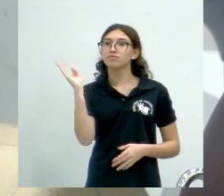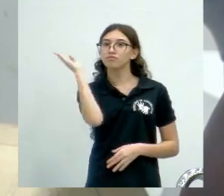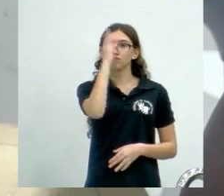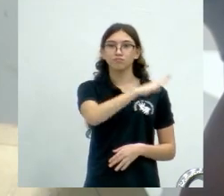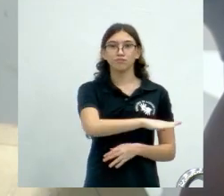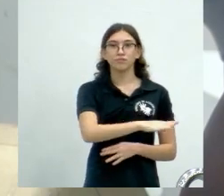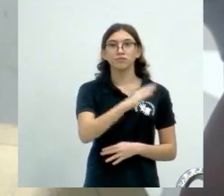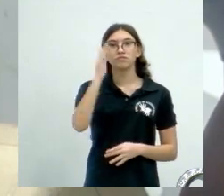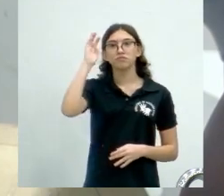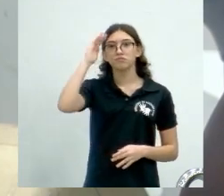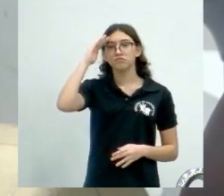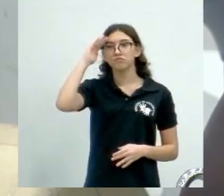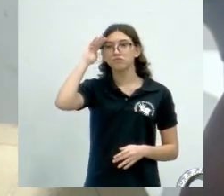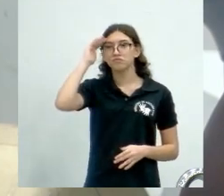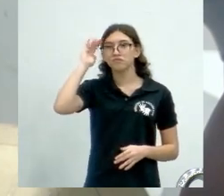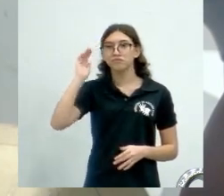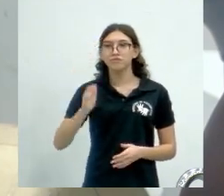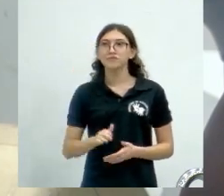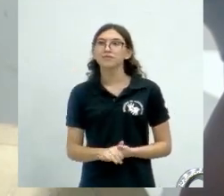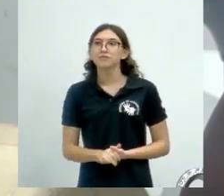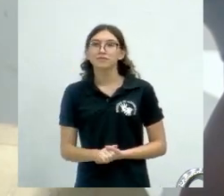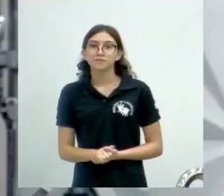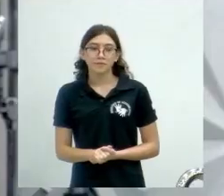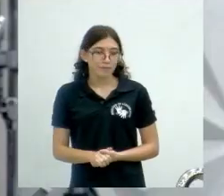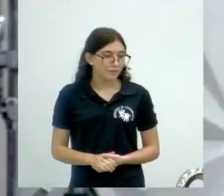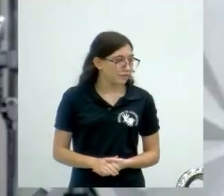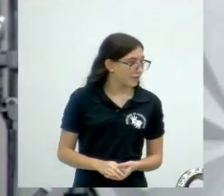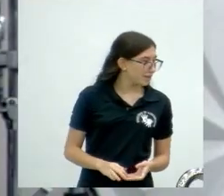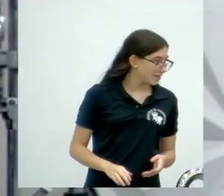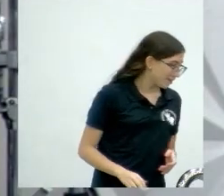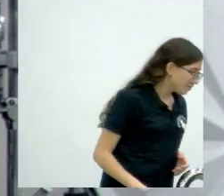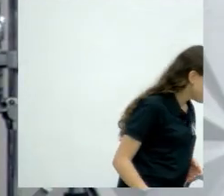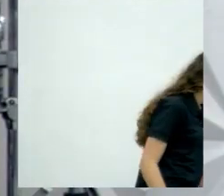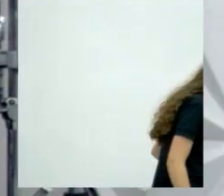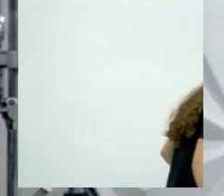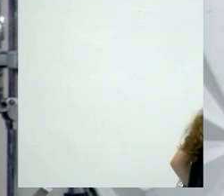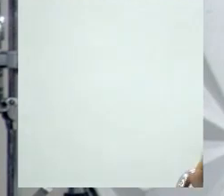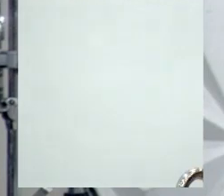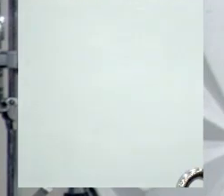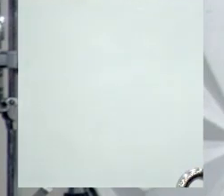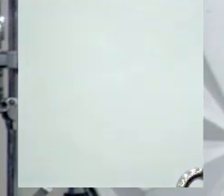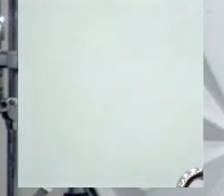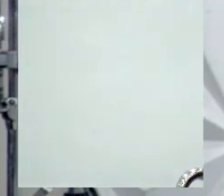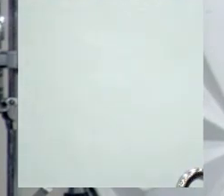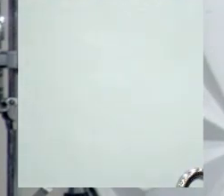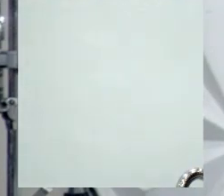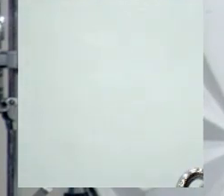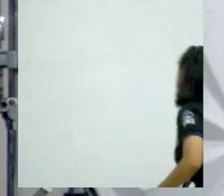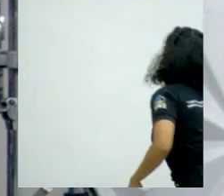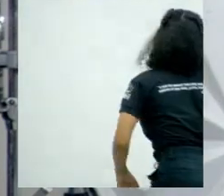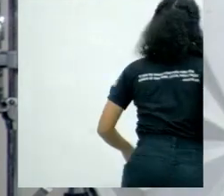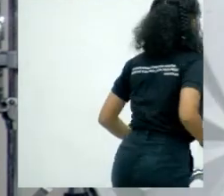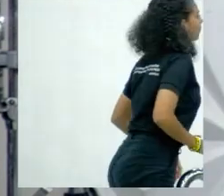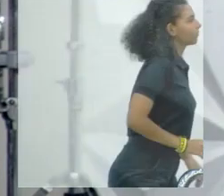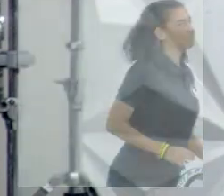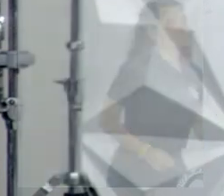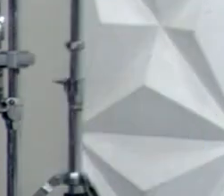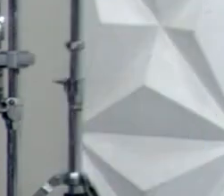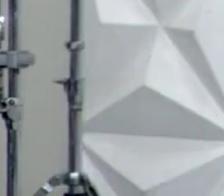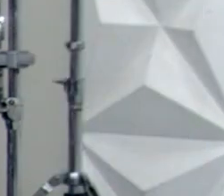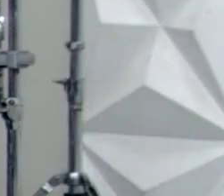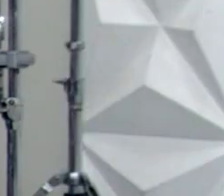mal. Inclusive, nós temos o texto bíblico falando sobre isso também, o quanto muitas vezes o ímpio é mais